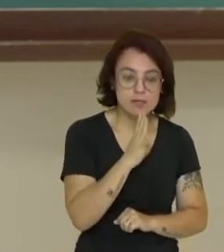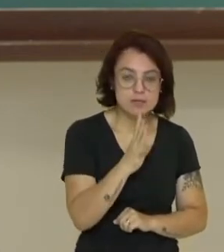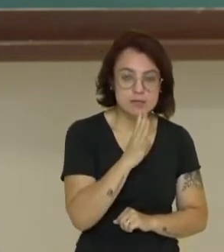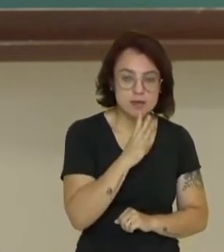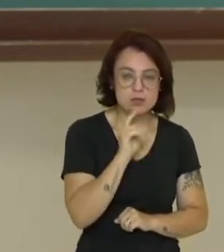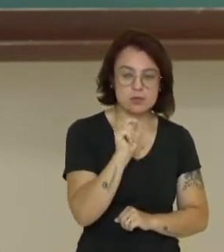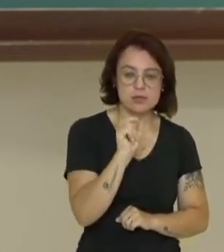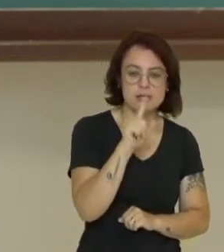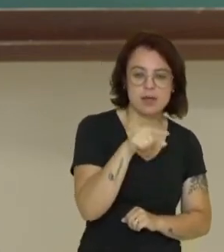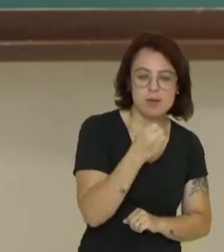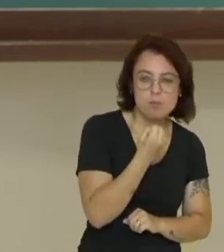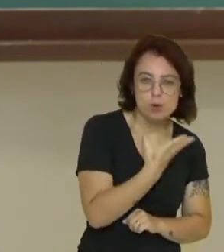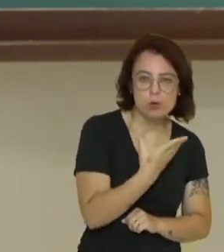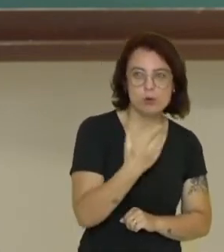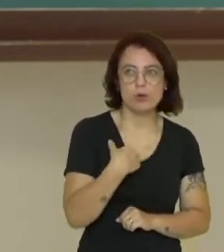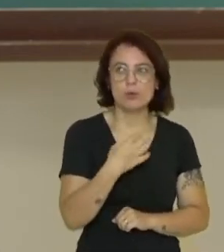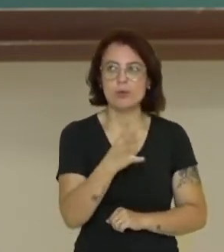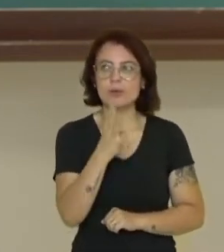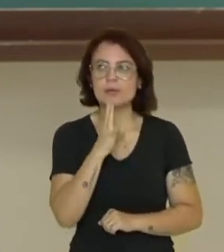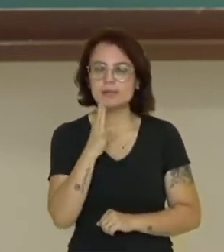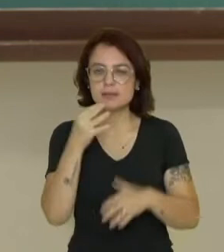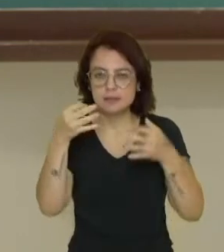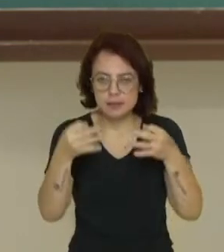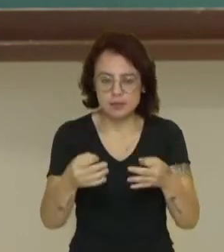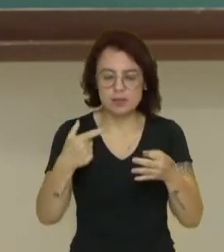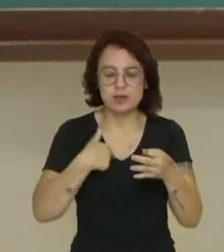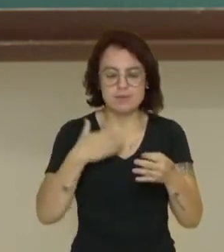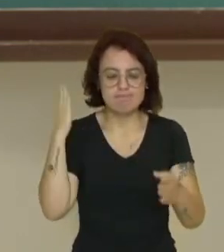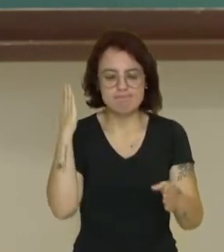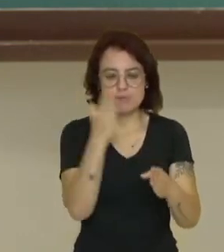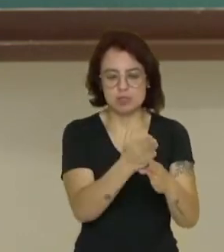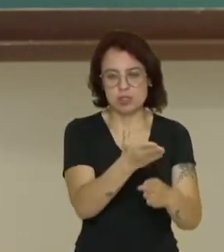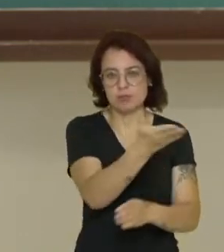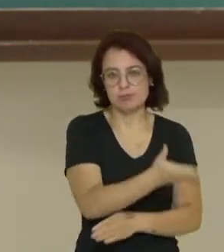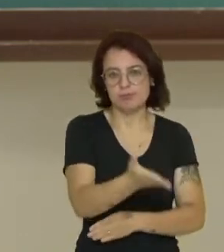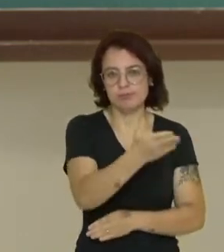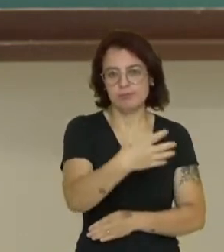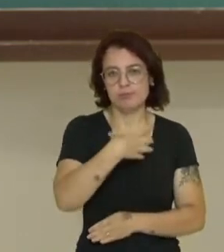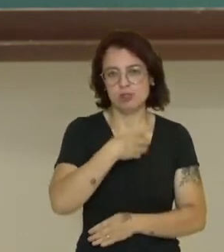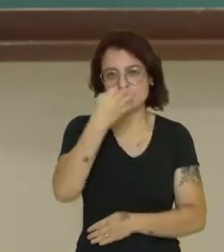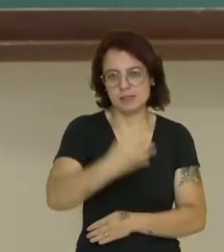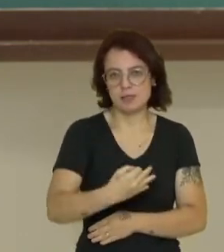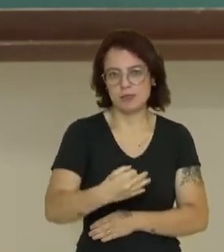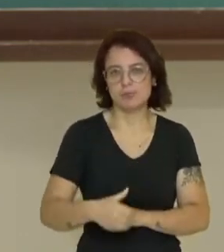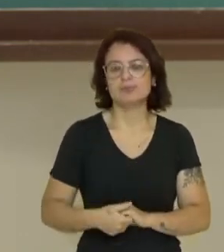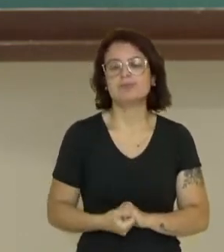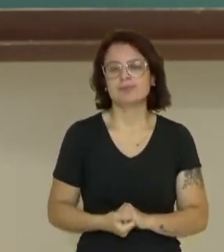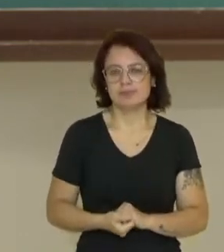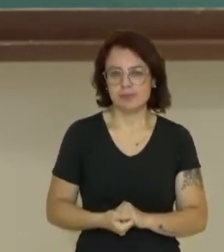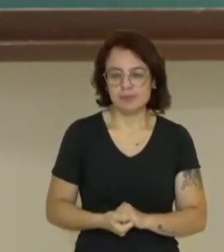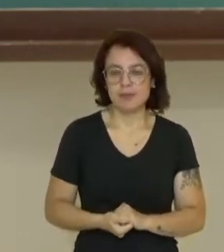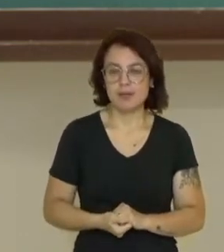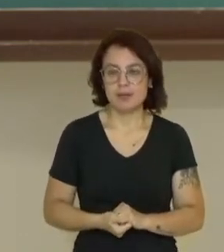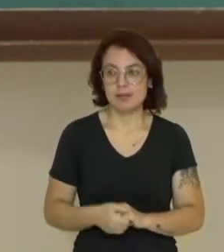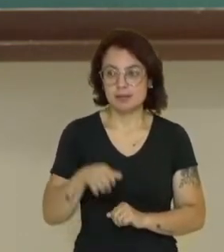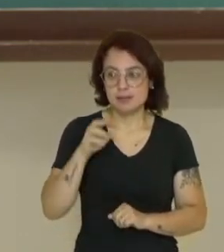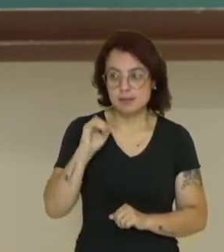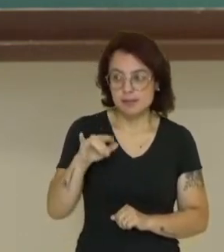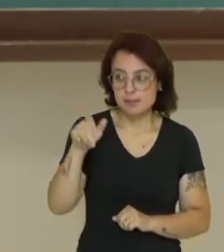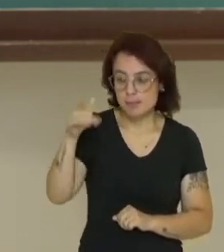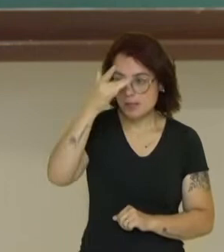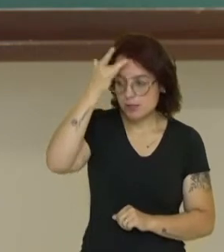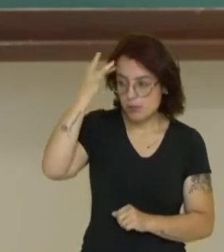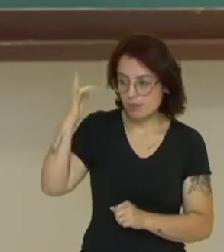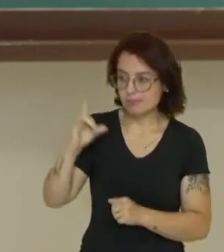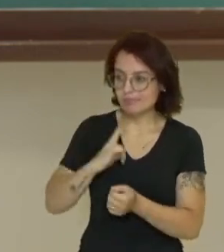eu conheço o que é certo, eu vou necessariamente agir de maneira correta, né? Aquele que está agindo de